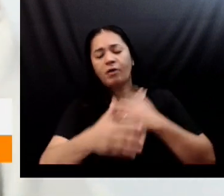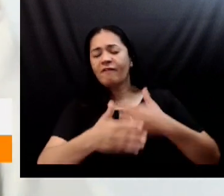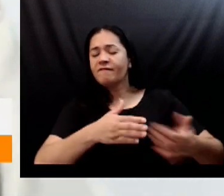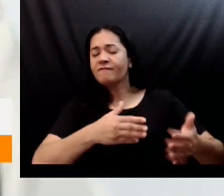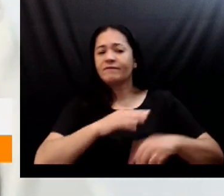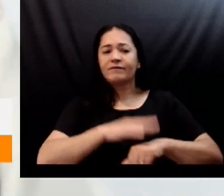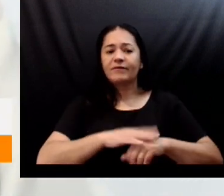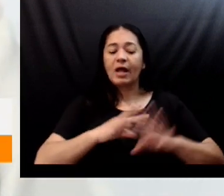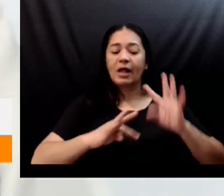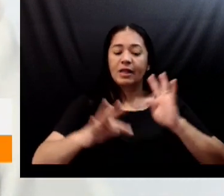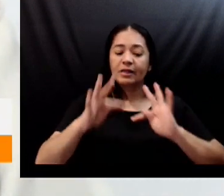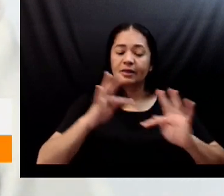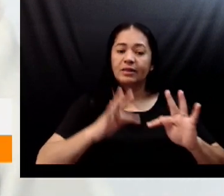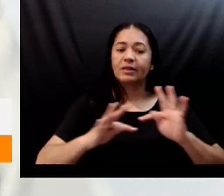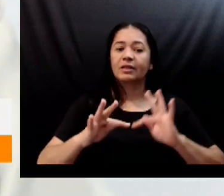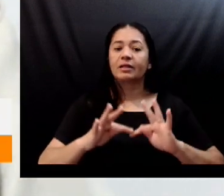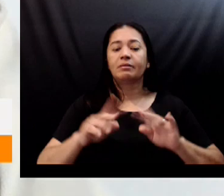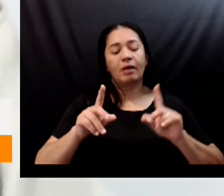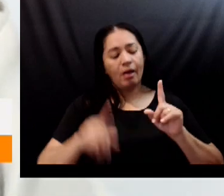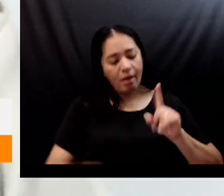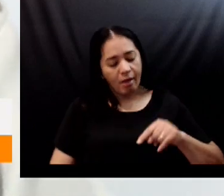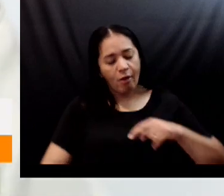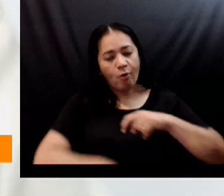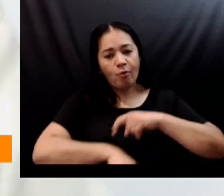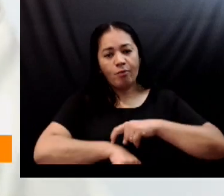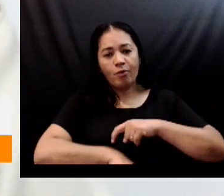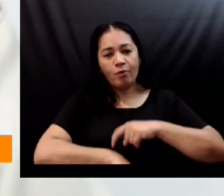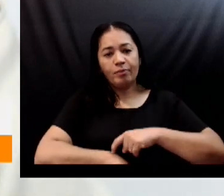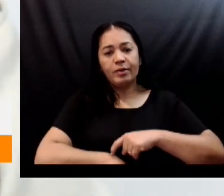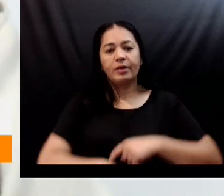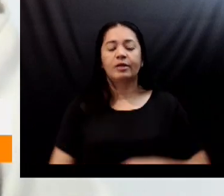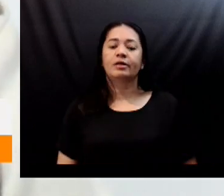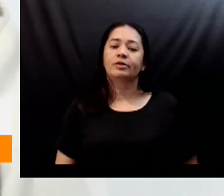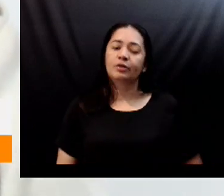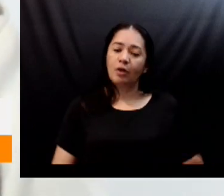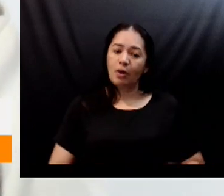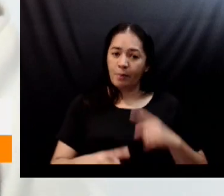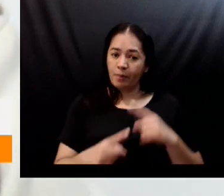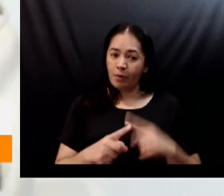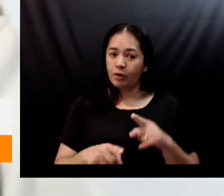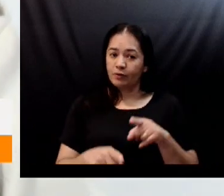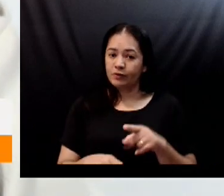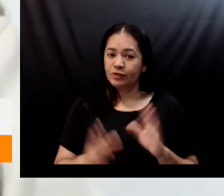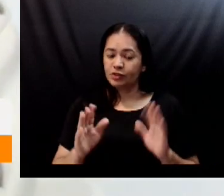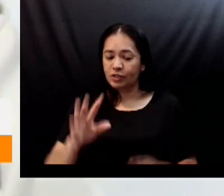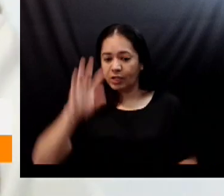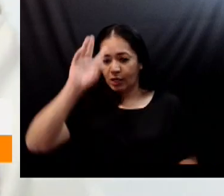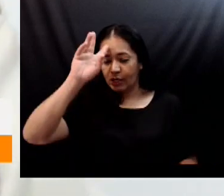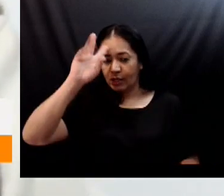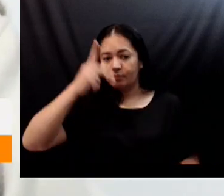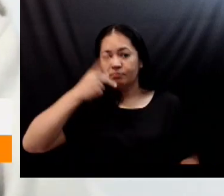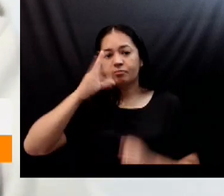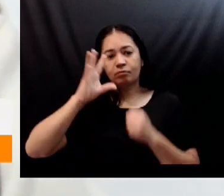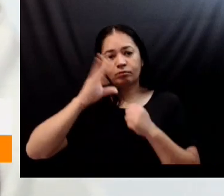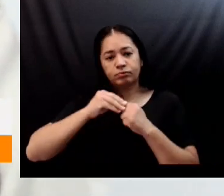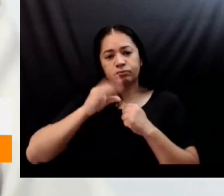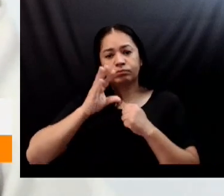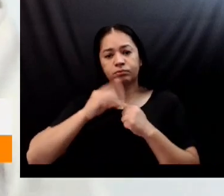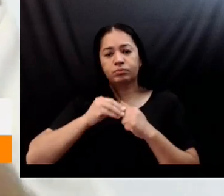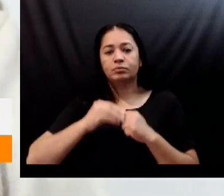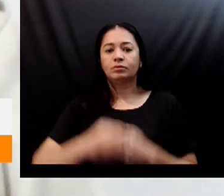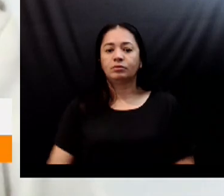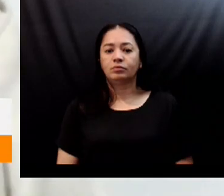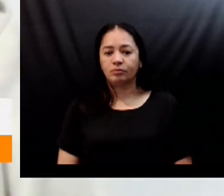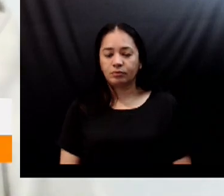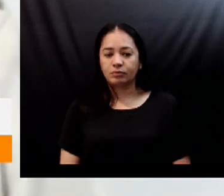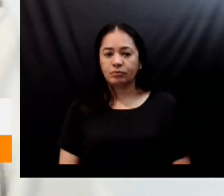em si é um momento de lazer ativo, porque você está se autoconhecendo, né? Está se observando e